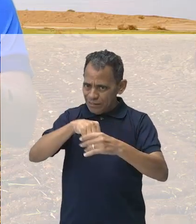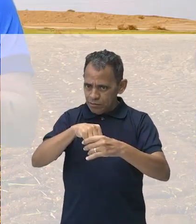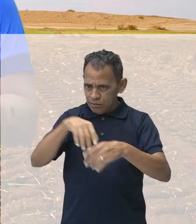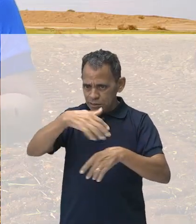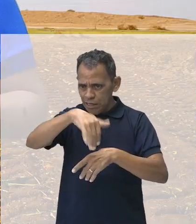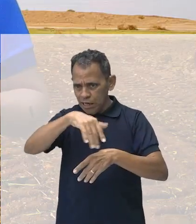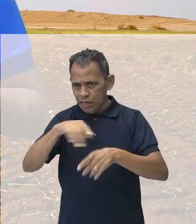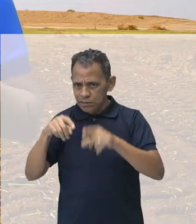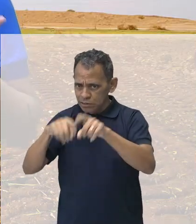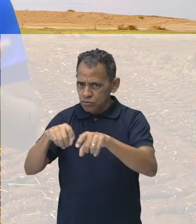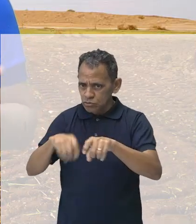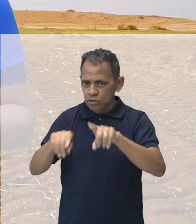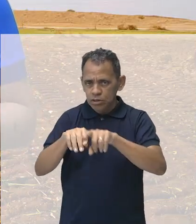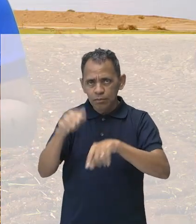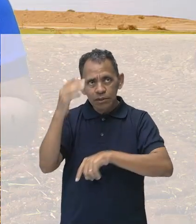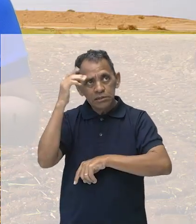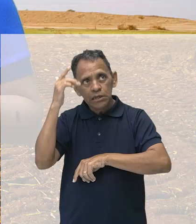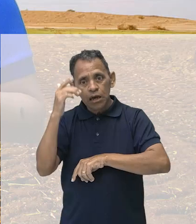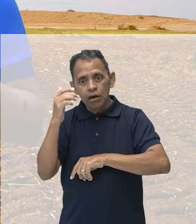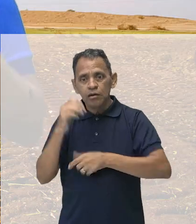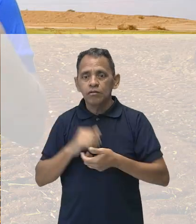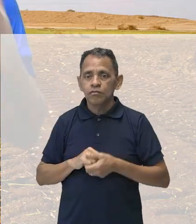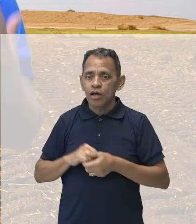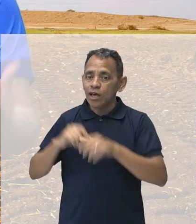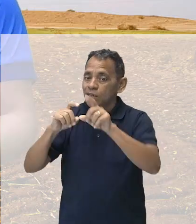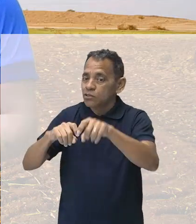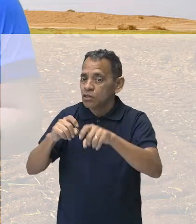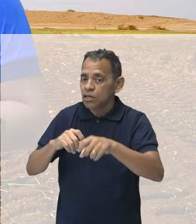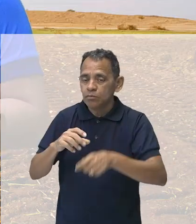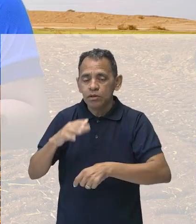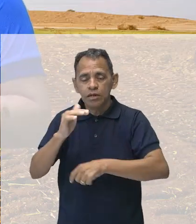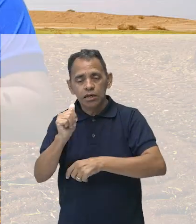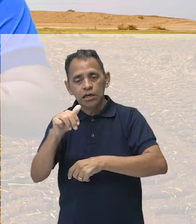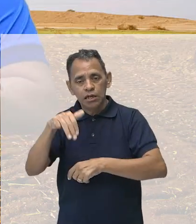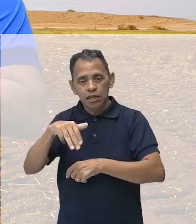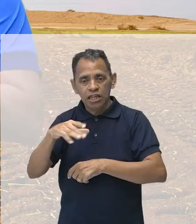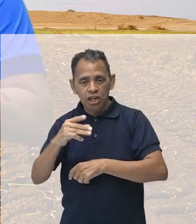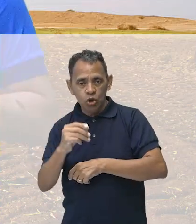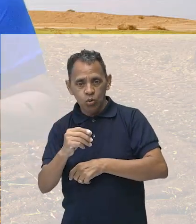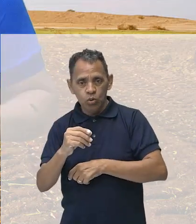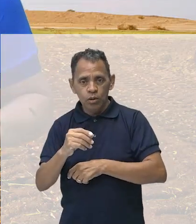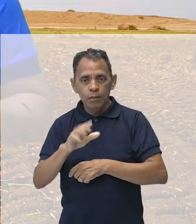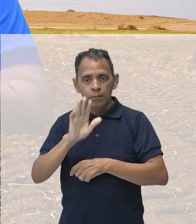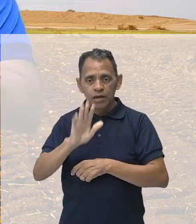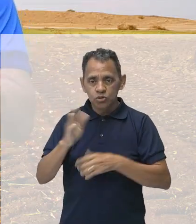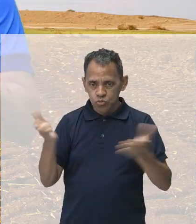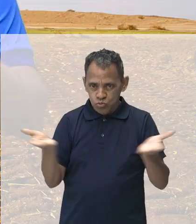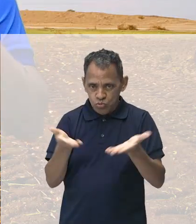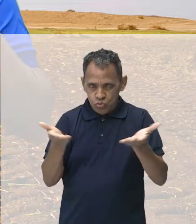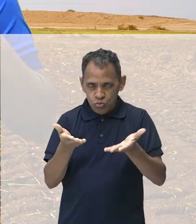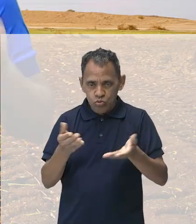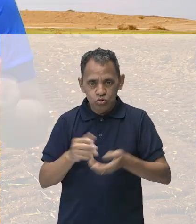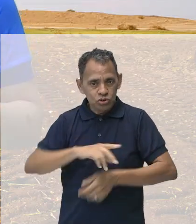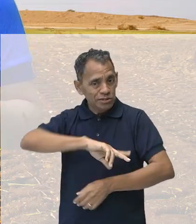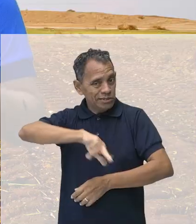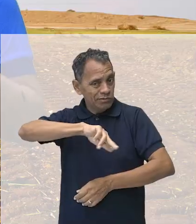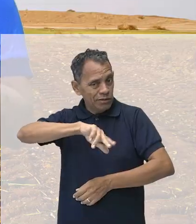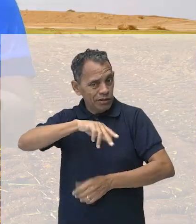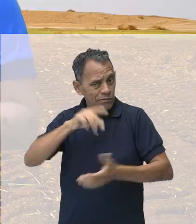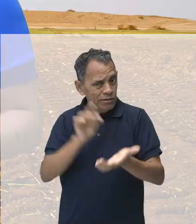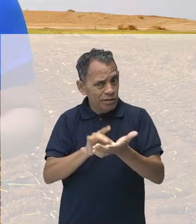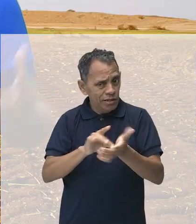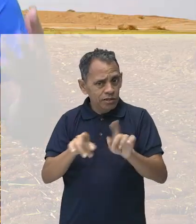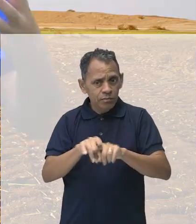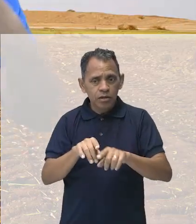campo, somente aquela atividade ali, né, de um agricultor realizando hoje em dia. Não, isso mudou,